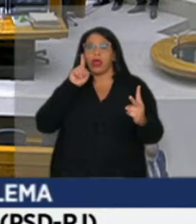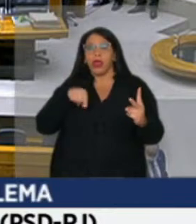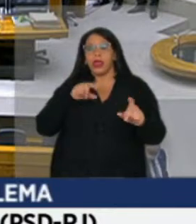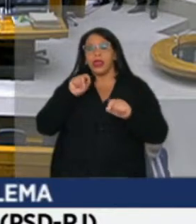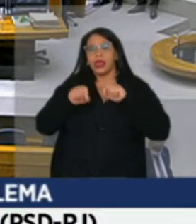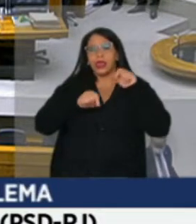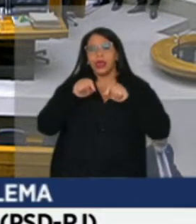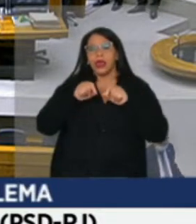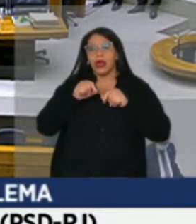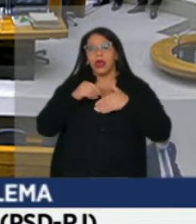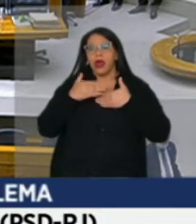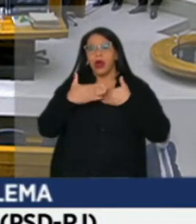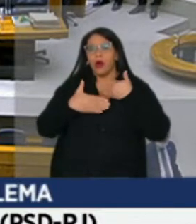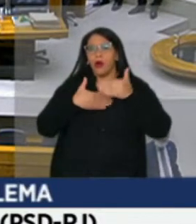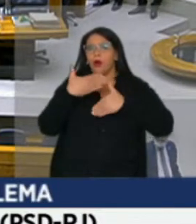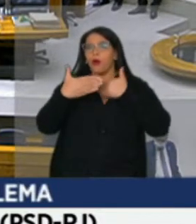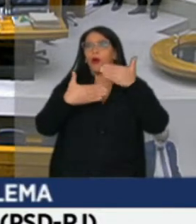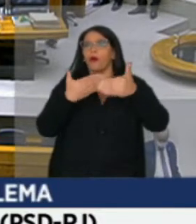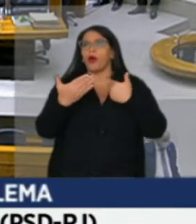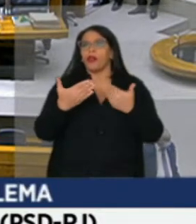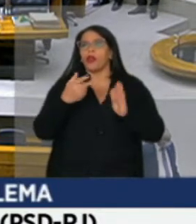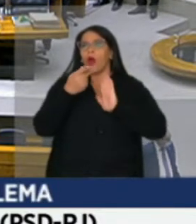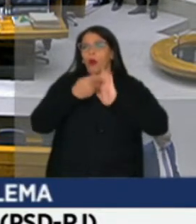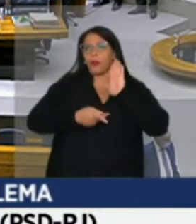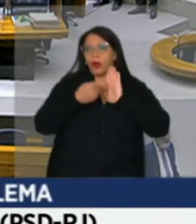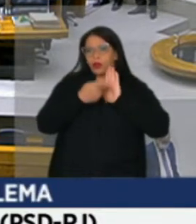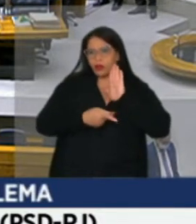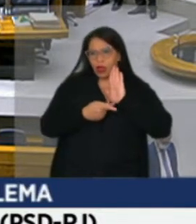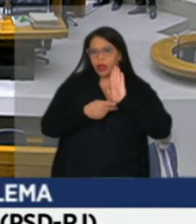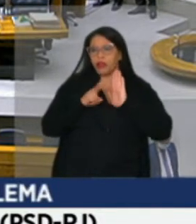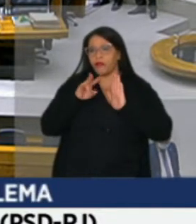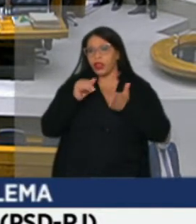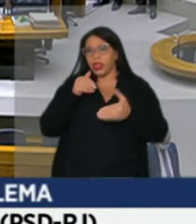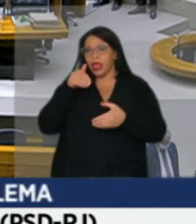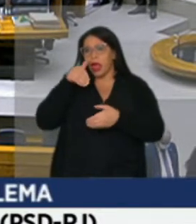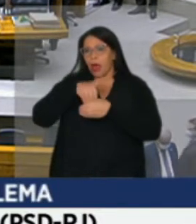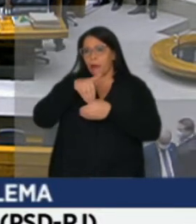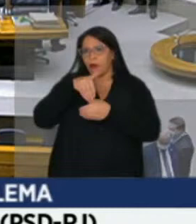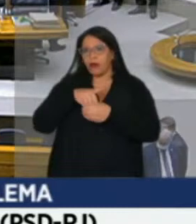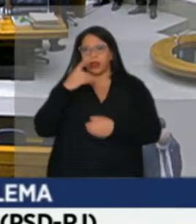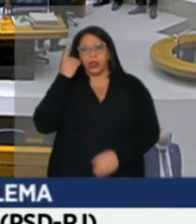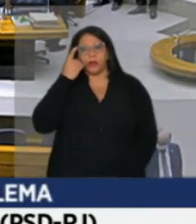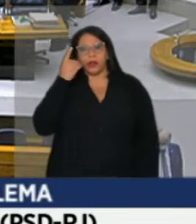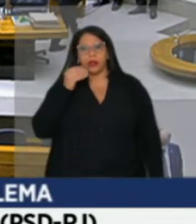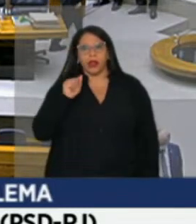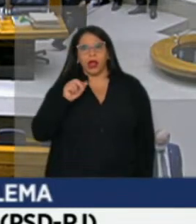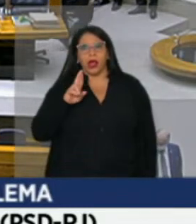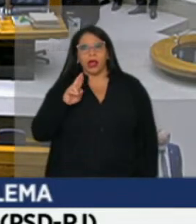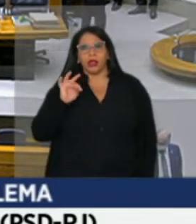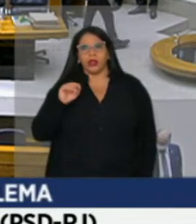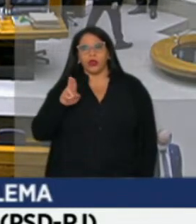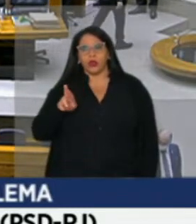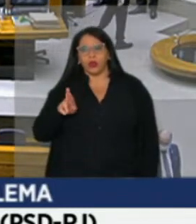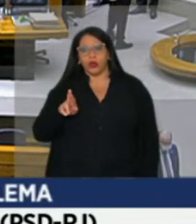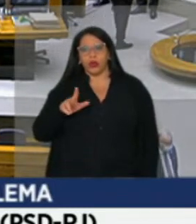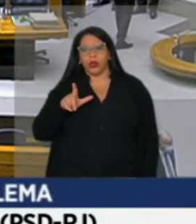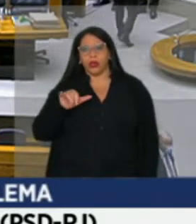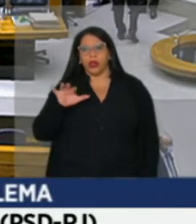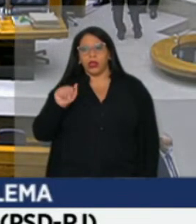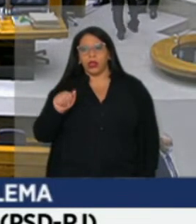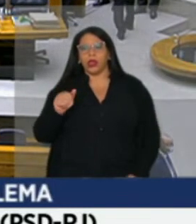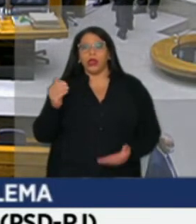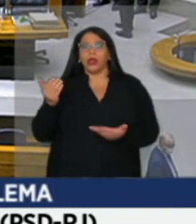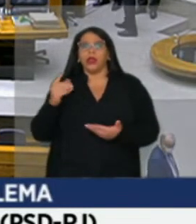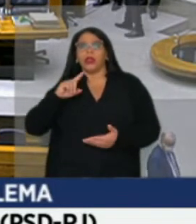esse processo, esse projeto de resolução seja votado, o deputado Arthur Lira deve encerrar a sessão e convocar uma